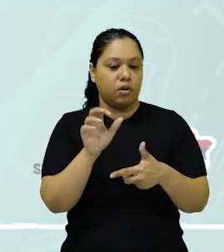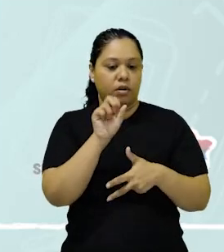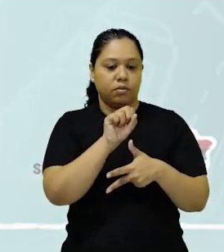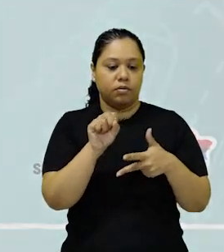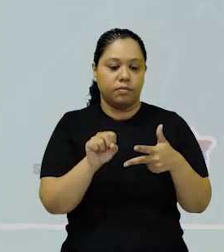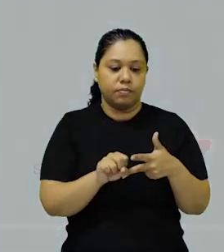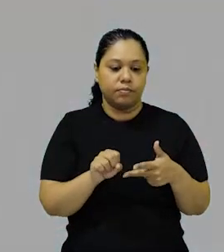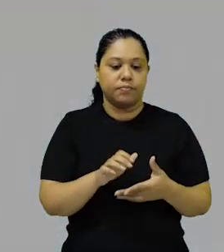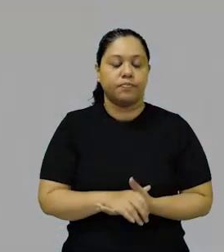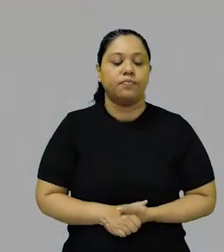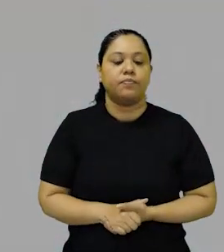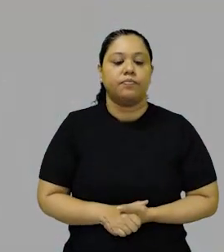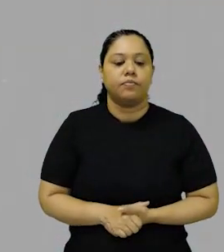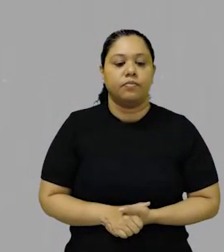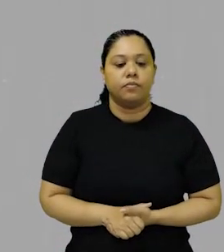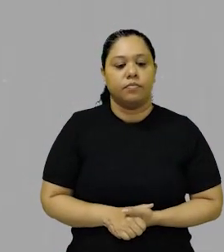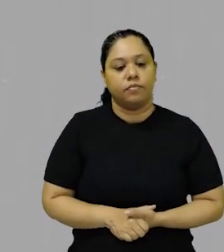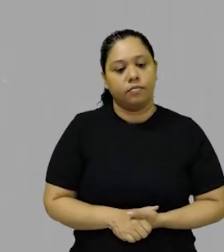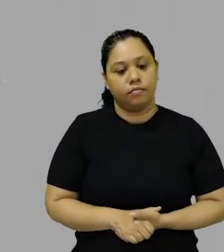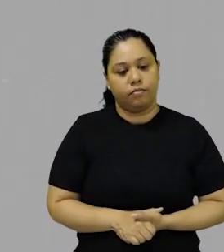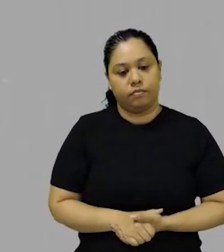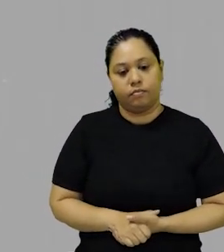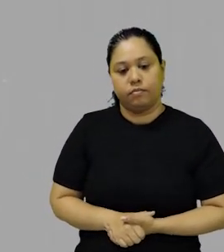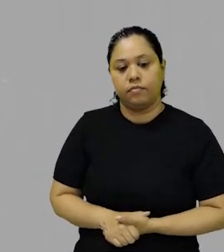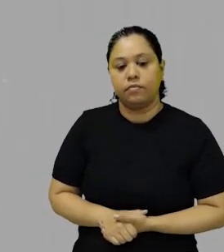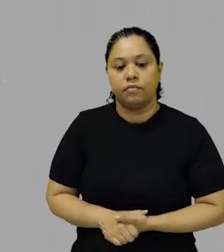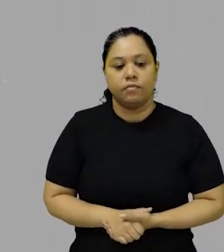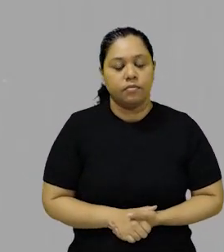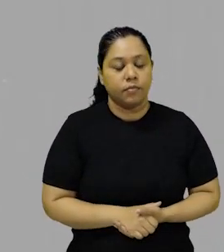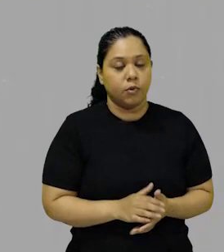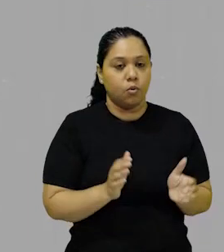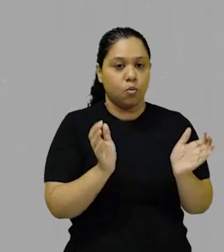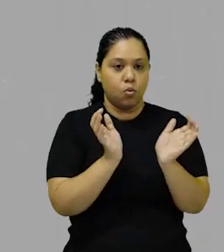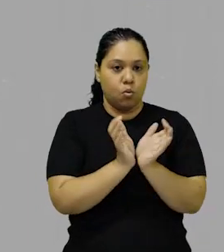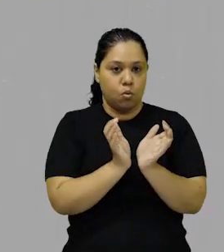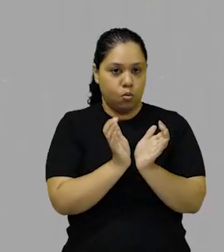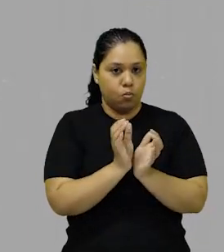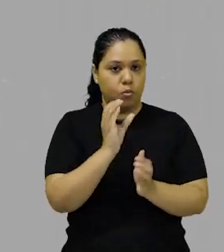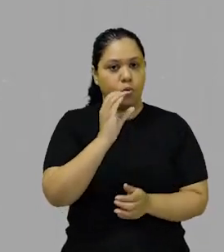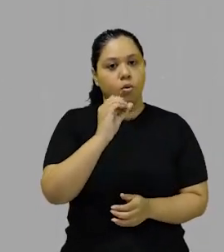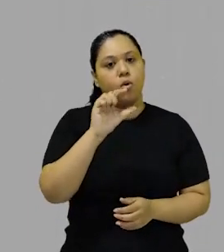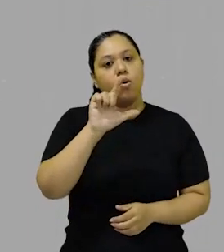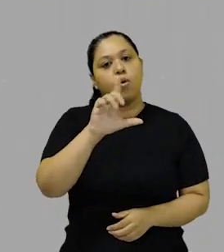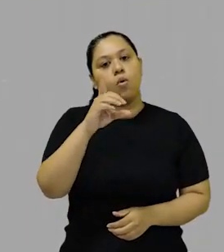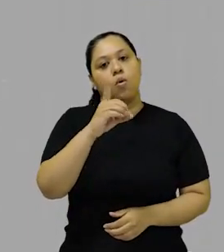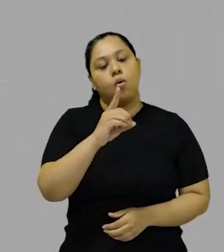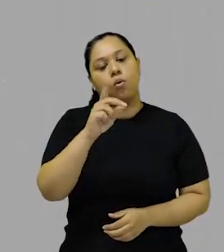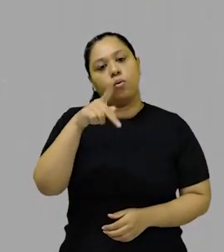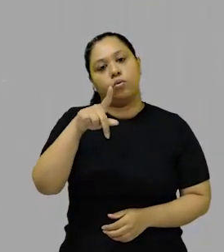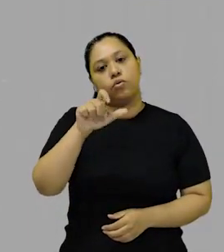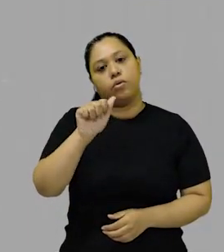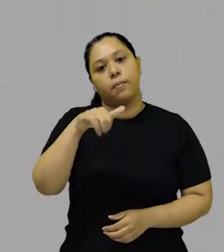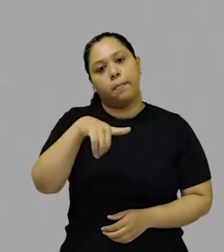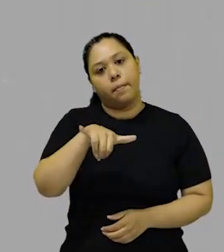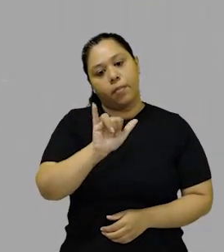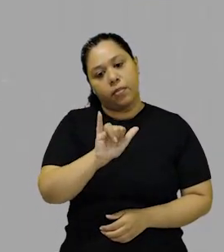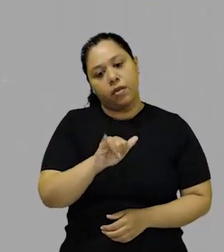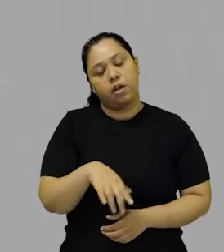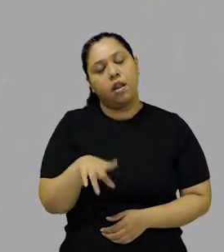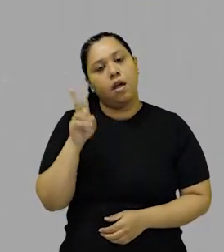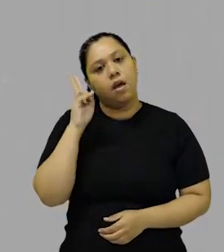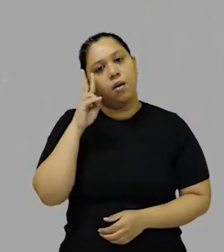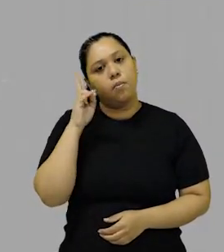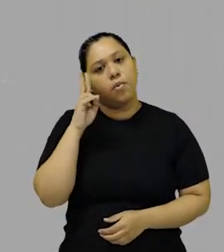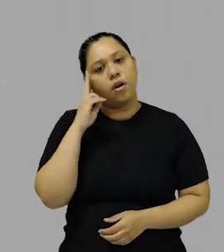Uma das músicas que caiu no Enem foi a música Viva la Vida, do grupo Coldplay. E aí você sempre lembrando das estratégias